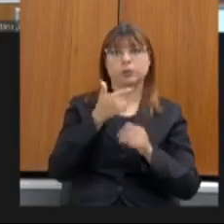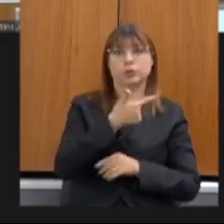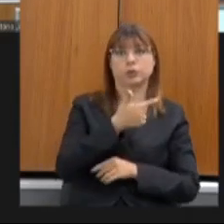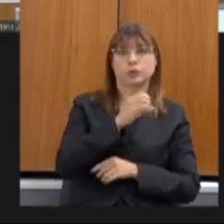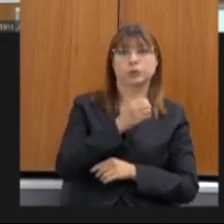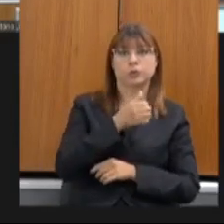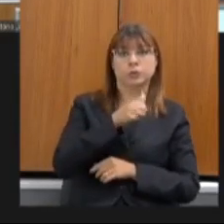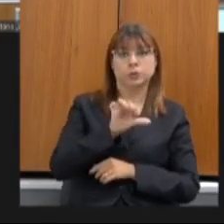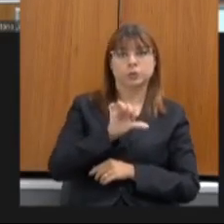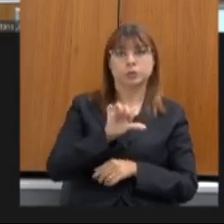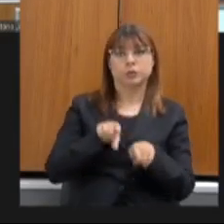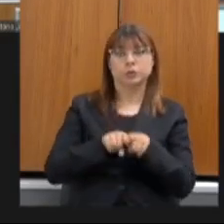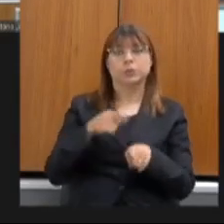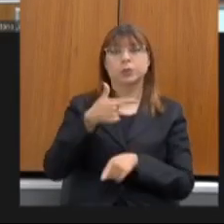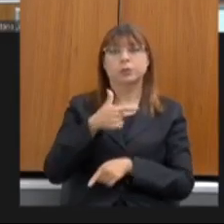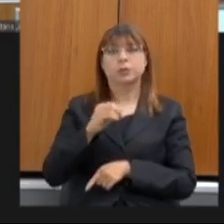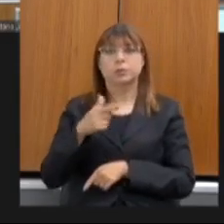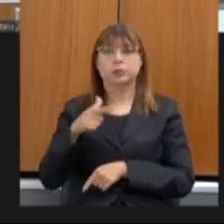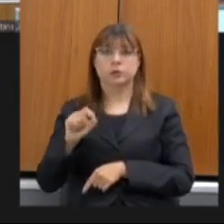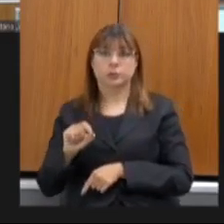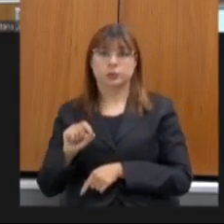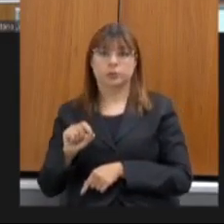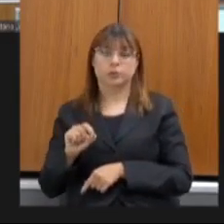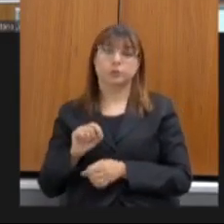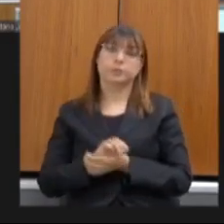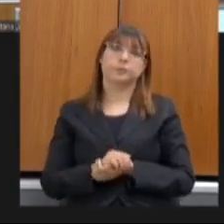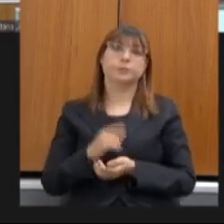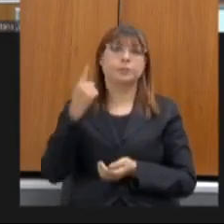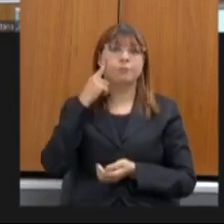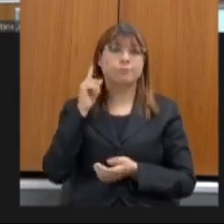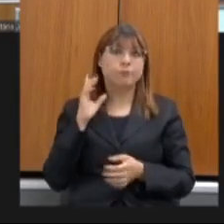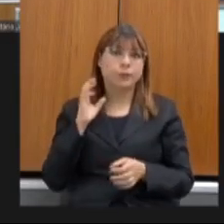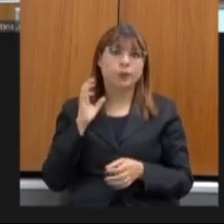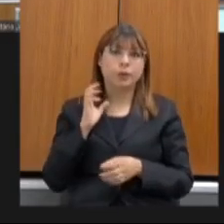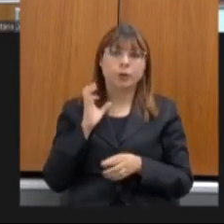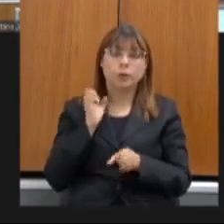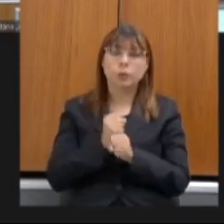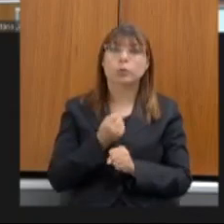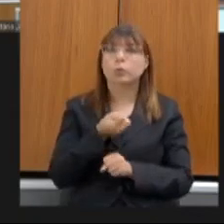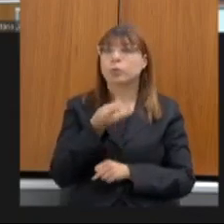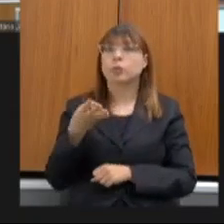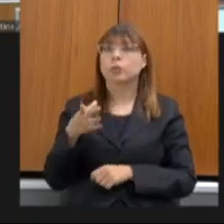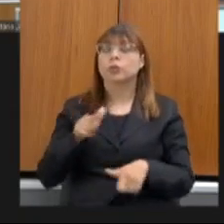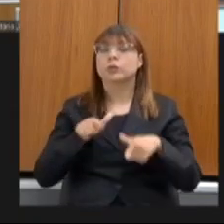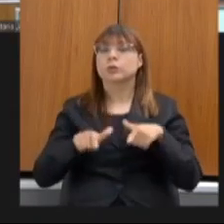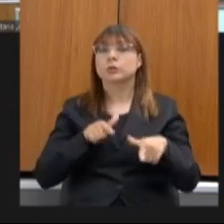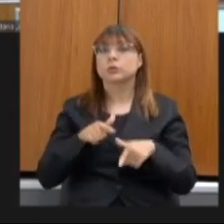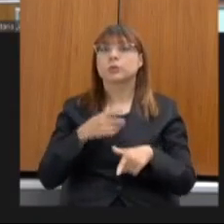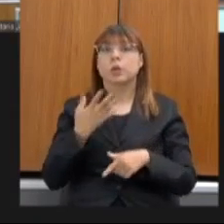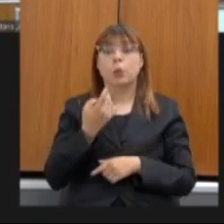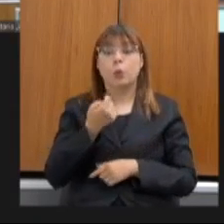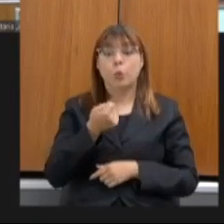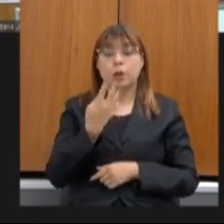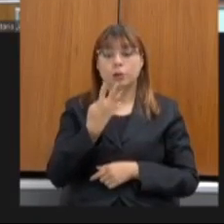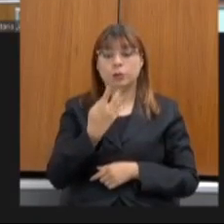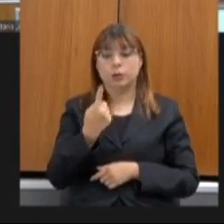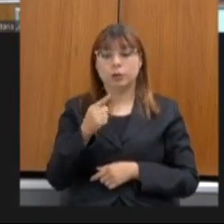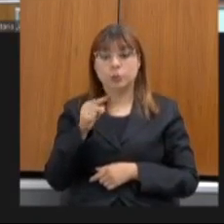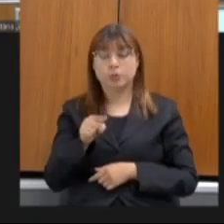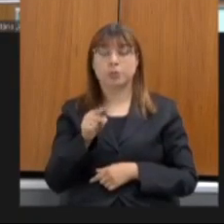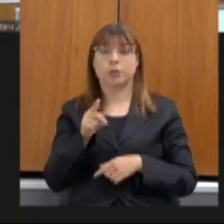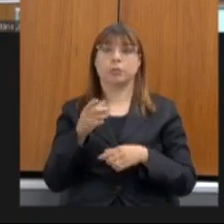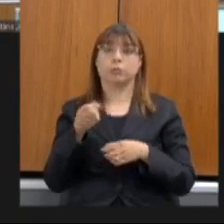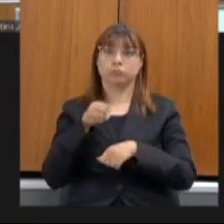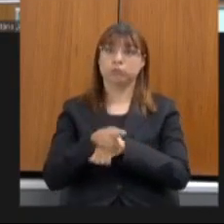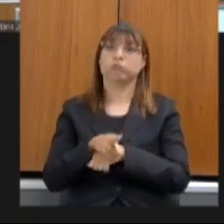os empregos gerados por esses investimentos chegam a quase 41 mil empregos gerados e muitos